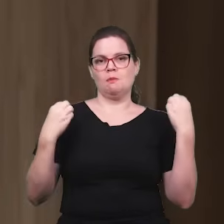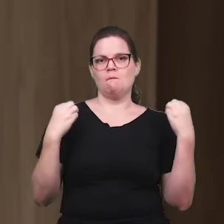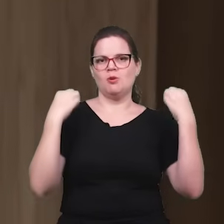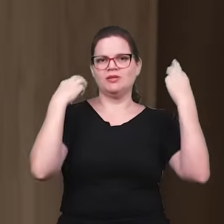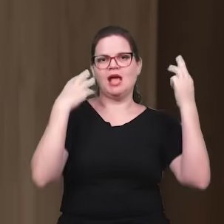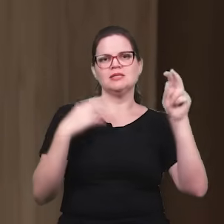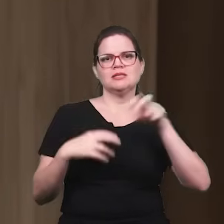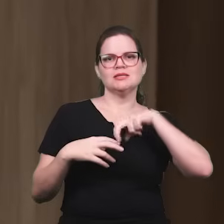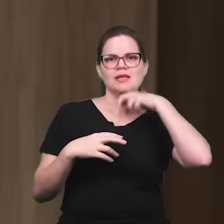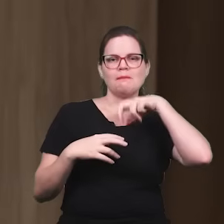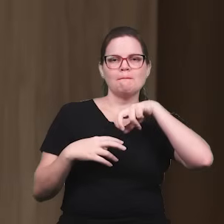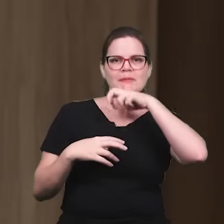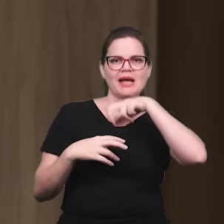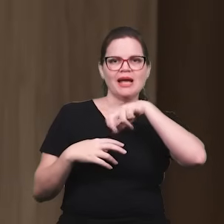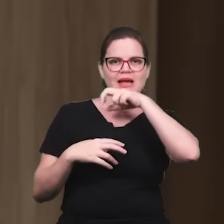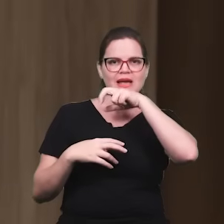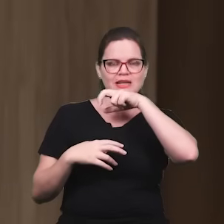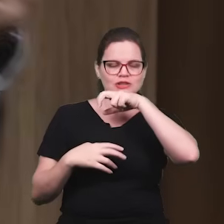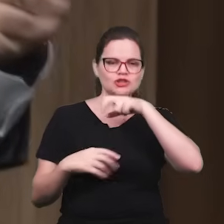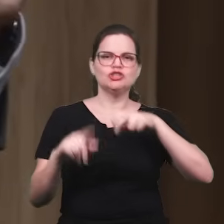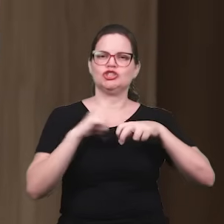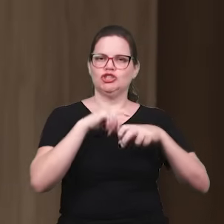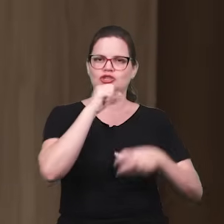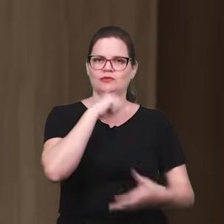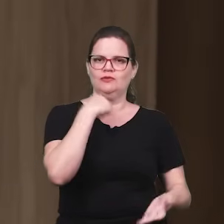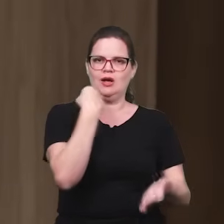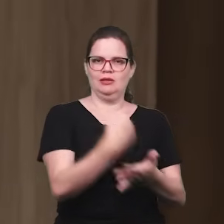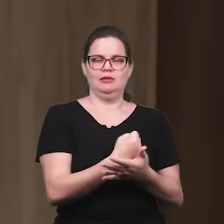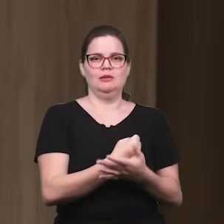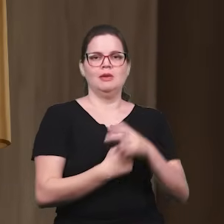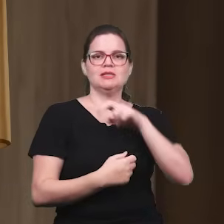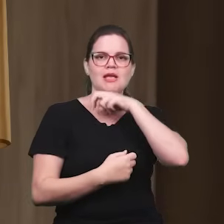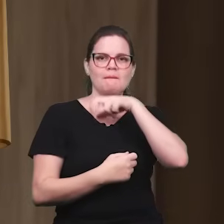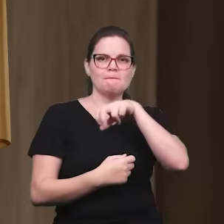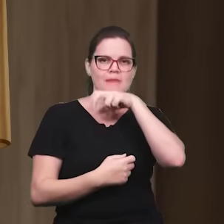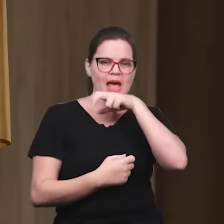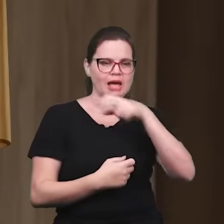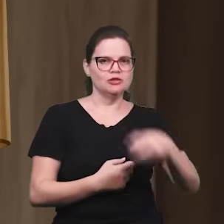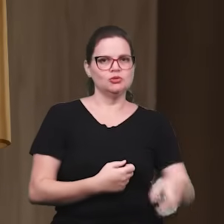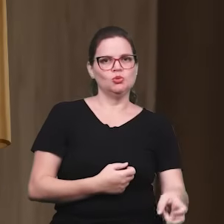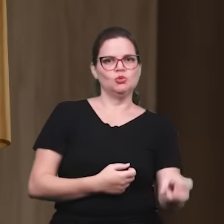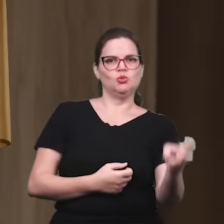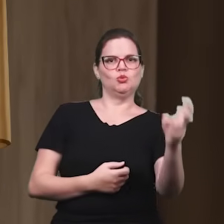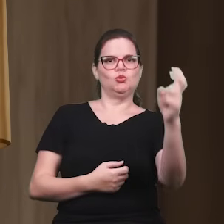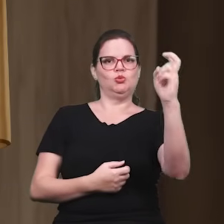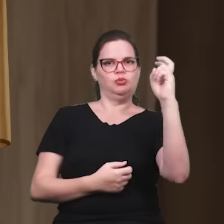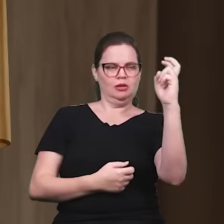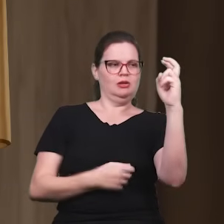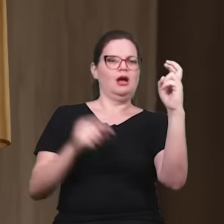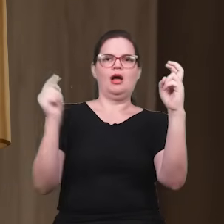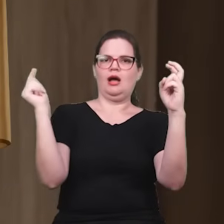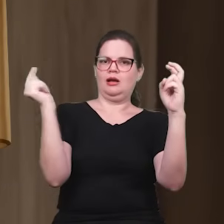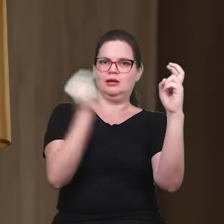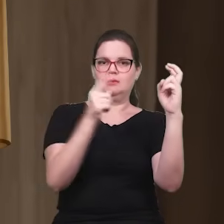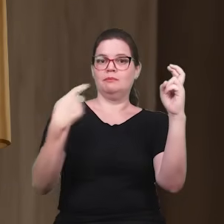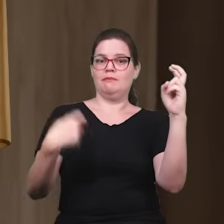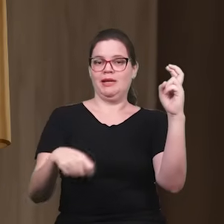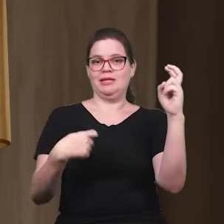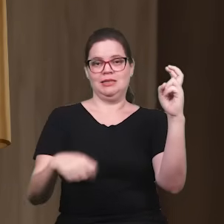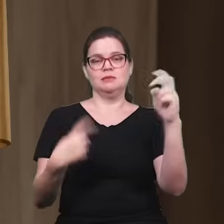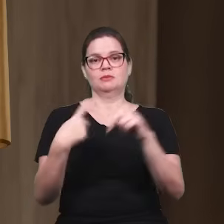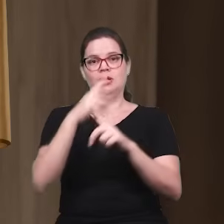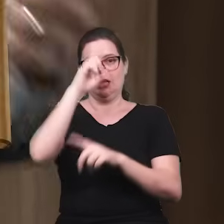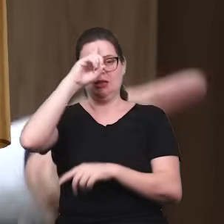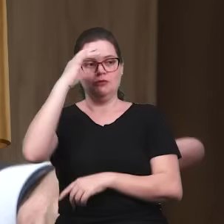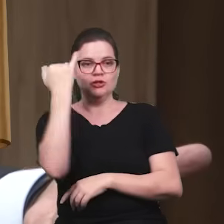também conhecia aquela passagem do Antigo Testamento em que o Senhor havia orientado a Moisés, em